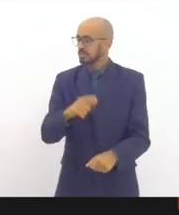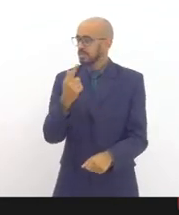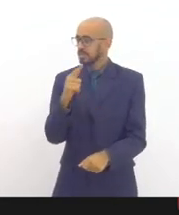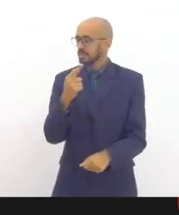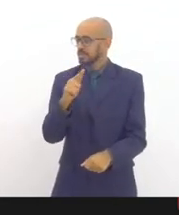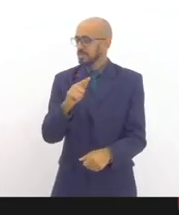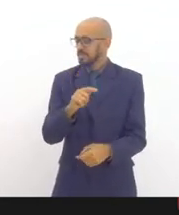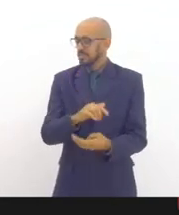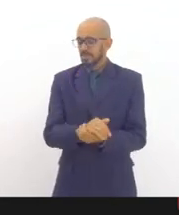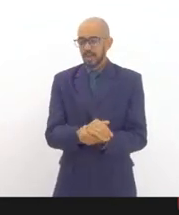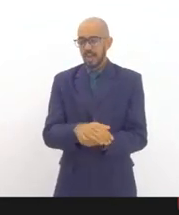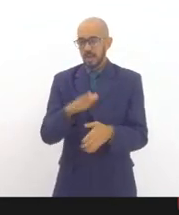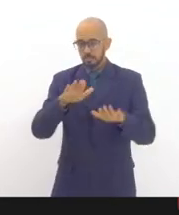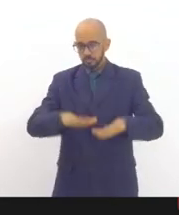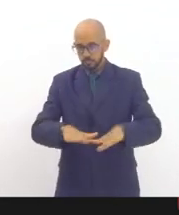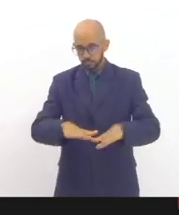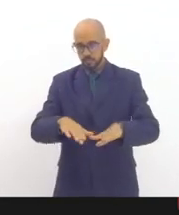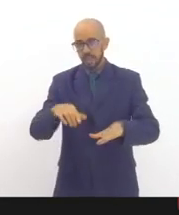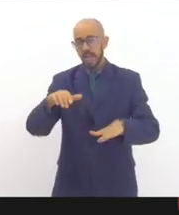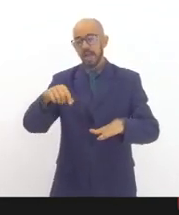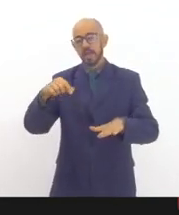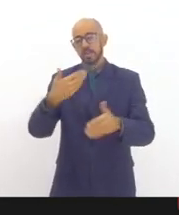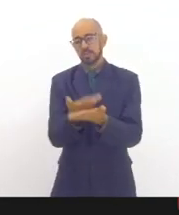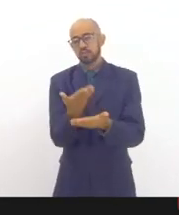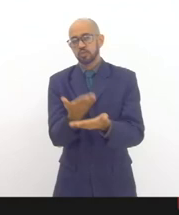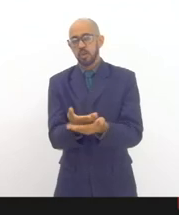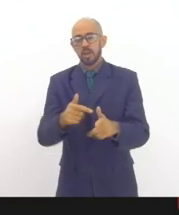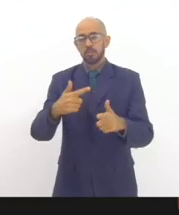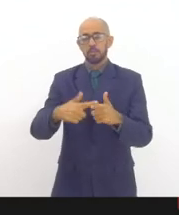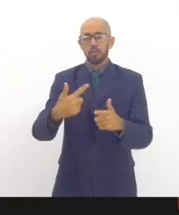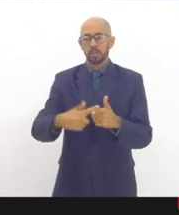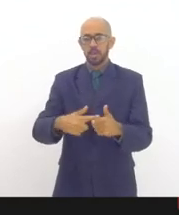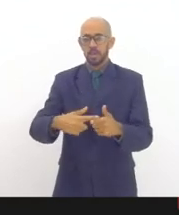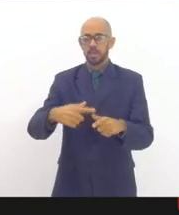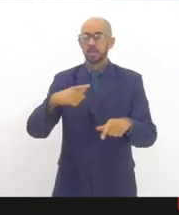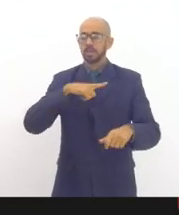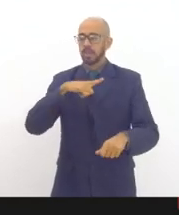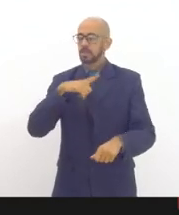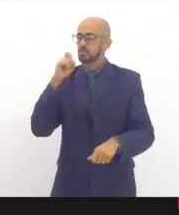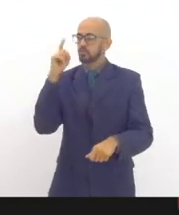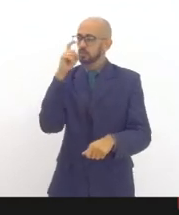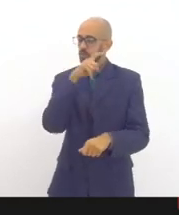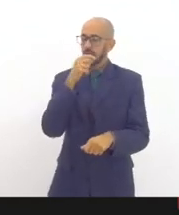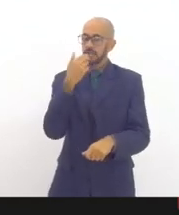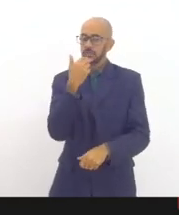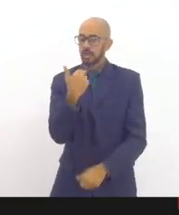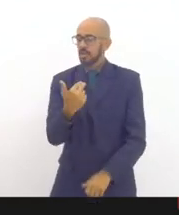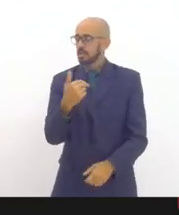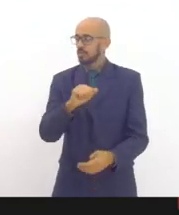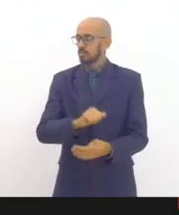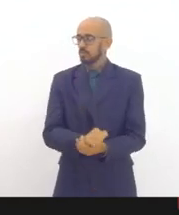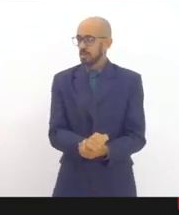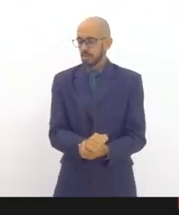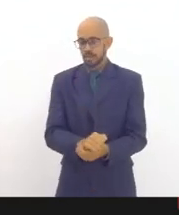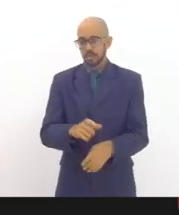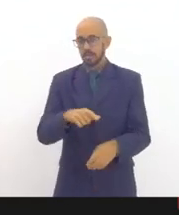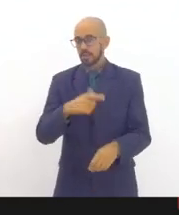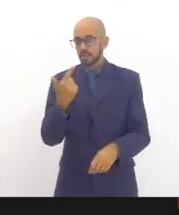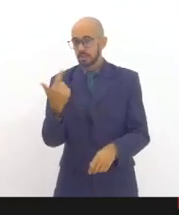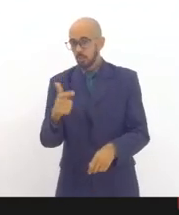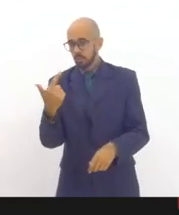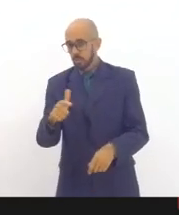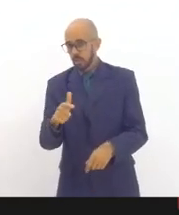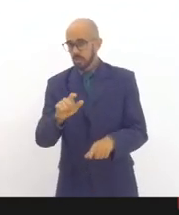sua permanência justamente porque têm dificuldade na língua. Não há